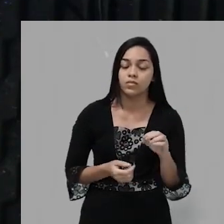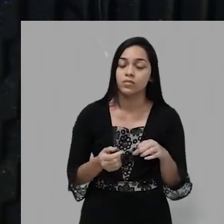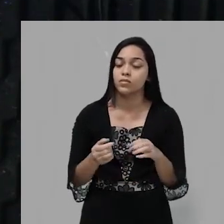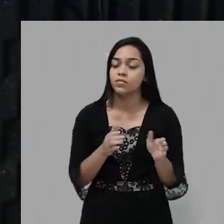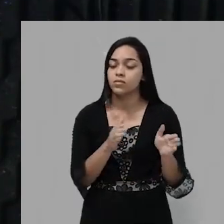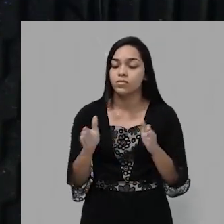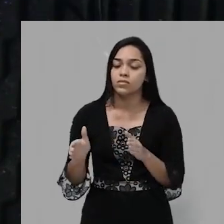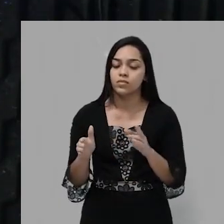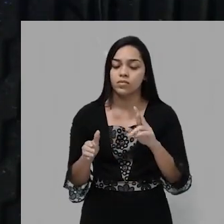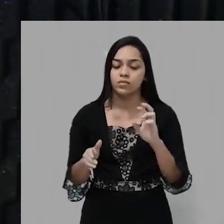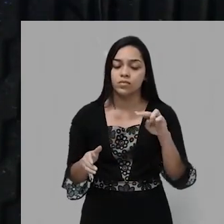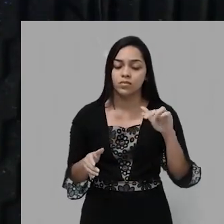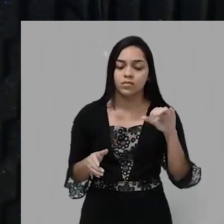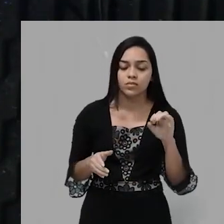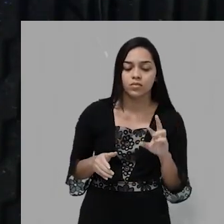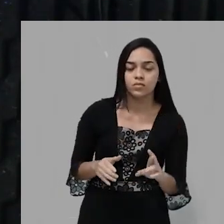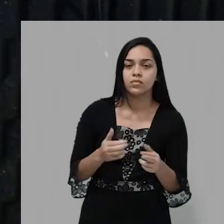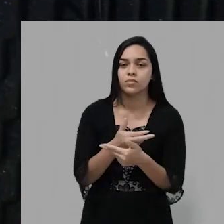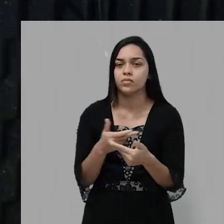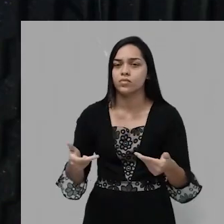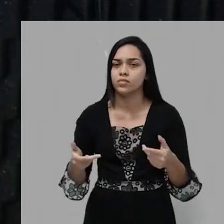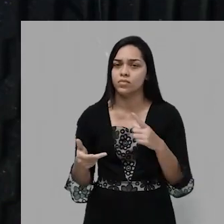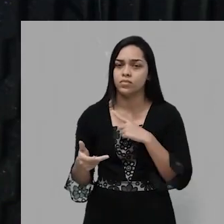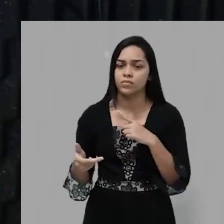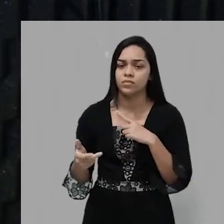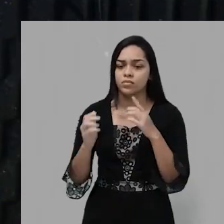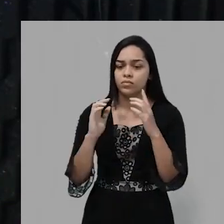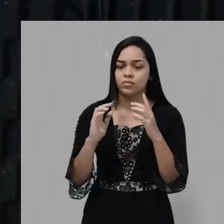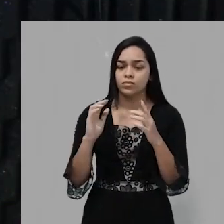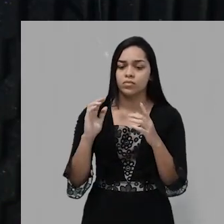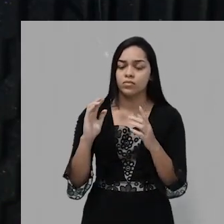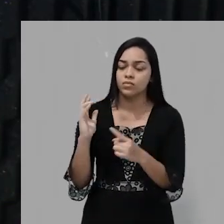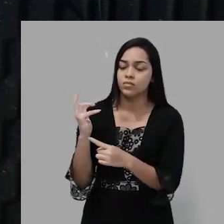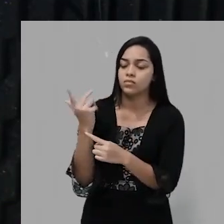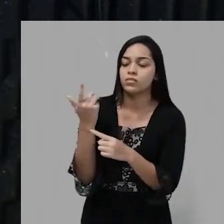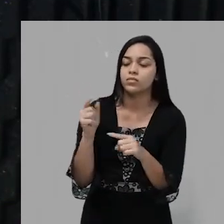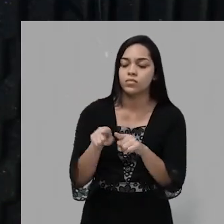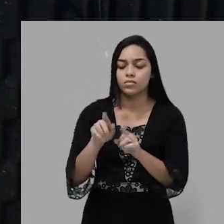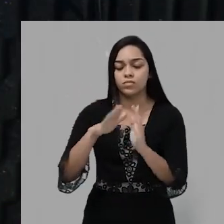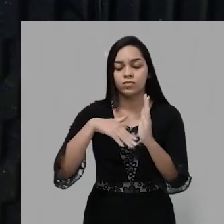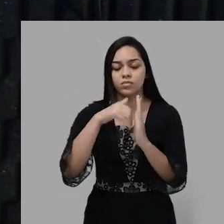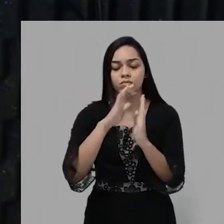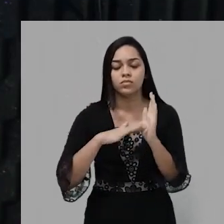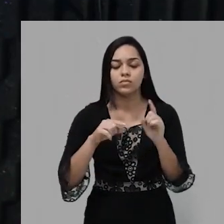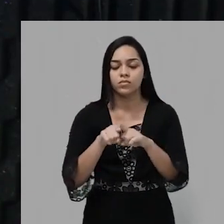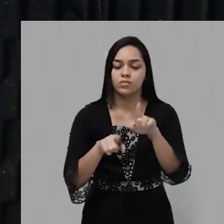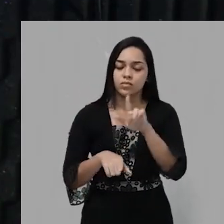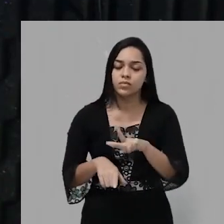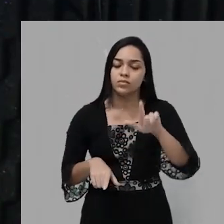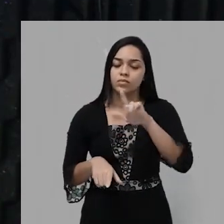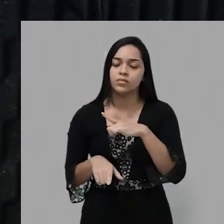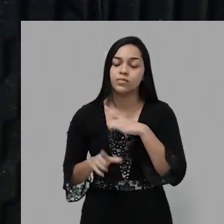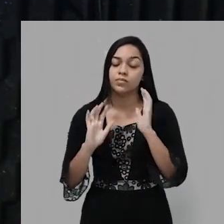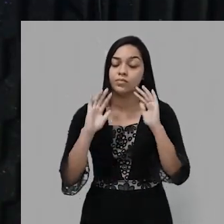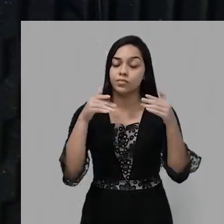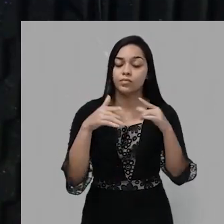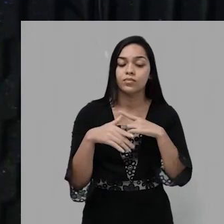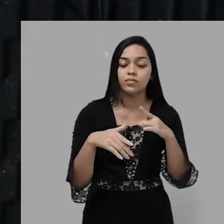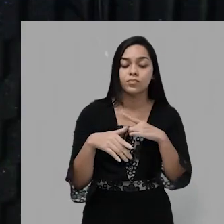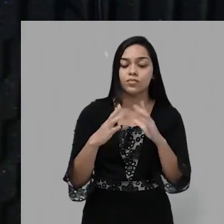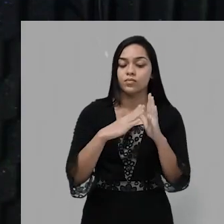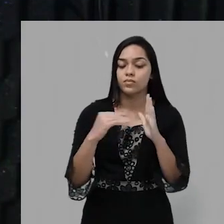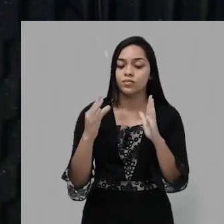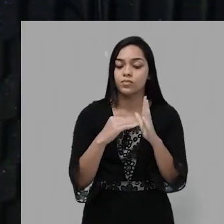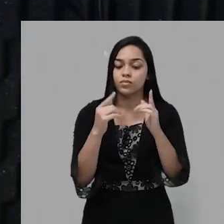renascer. Em várias épocas, né? Tanto nas artes, como na pintura, como também na literatura. Eles estavam voltados para os